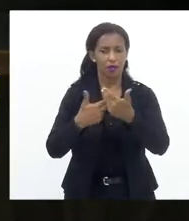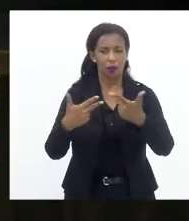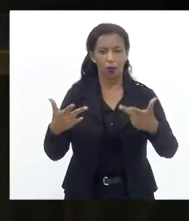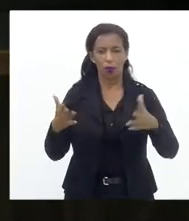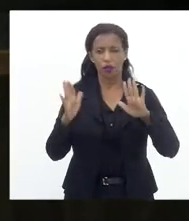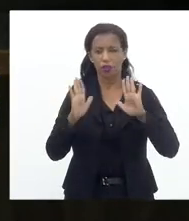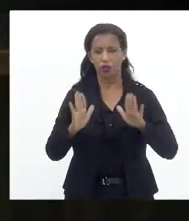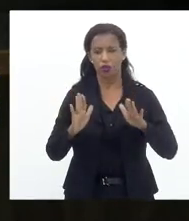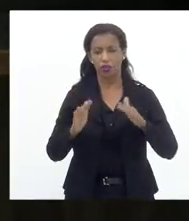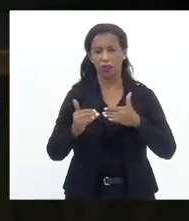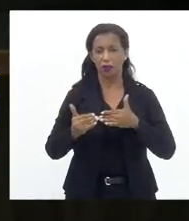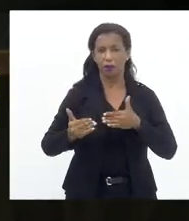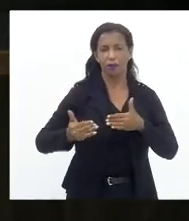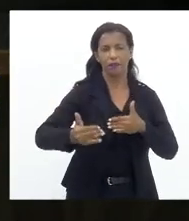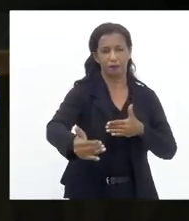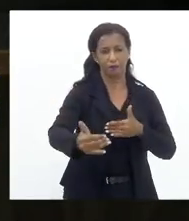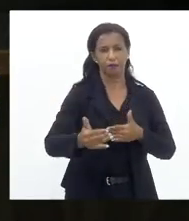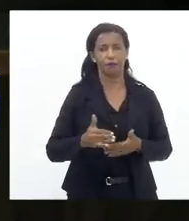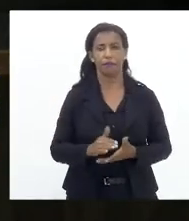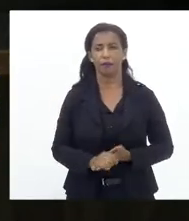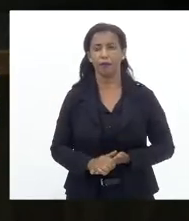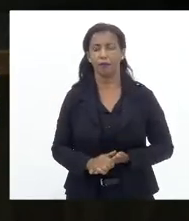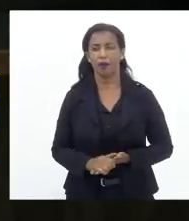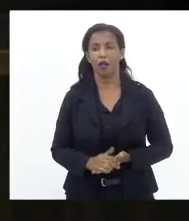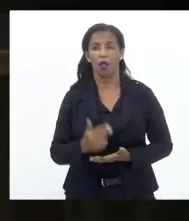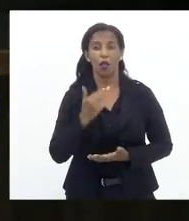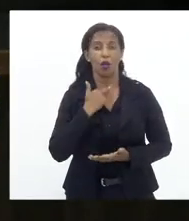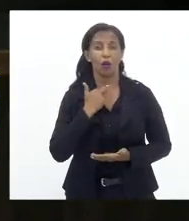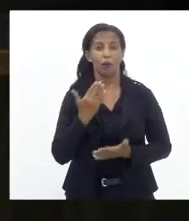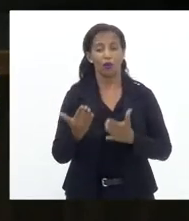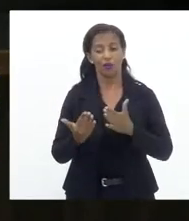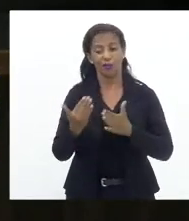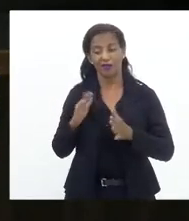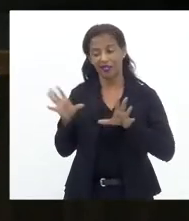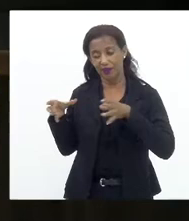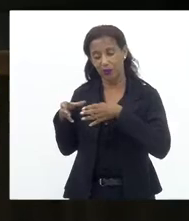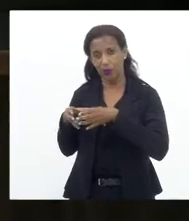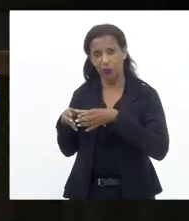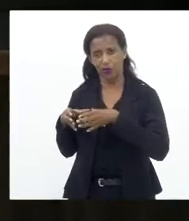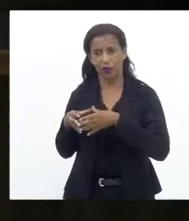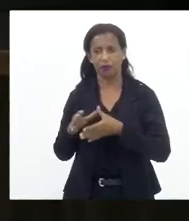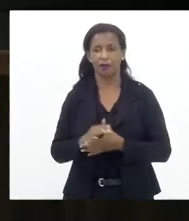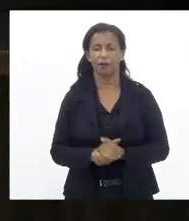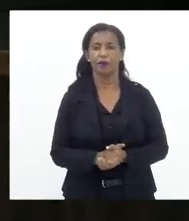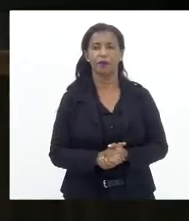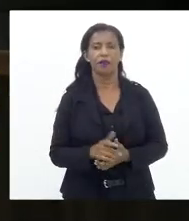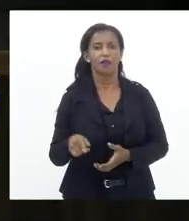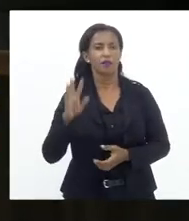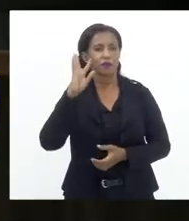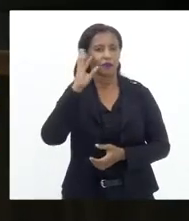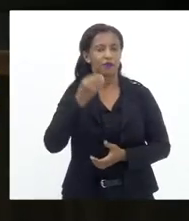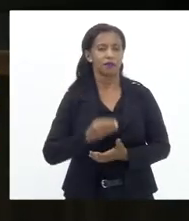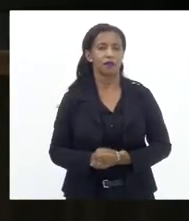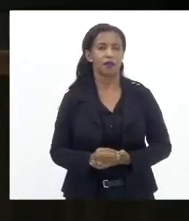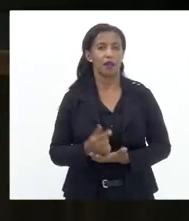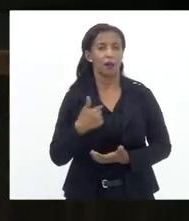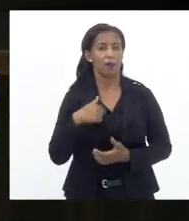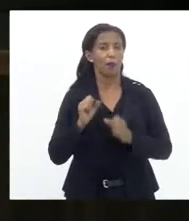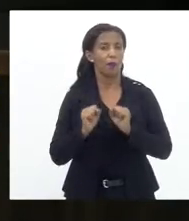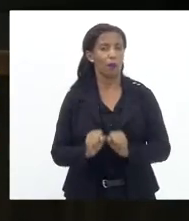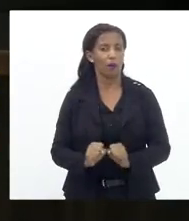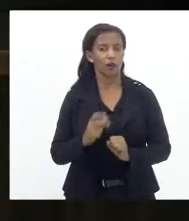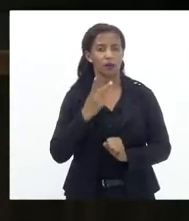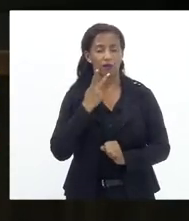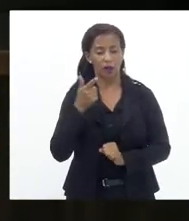já estão bem bem adiantado mas não dá para antecipar porque tem que ser conjuntamente essa decisão mas posso